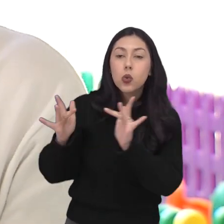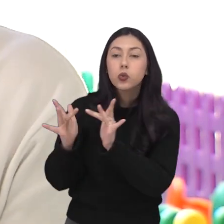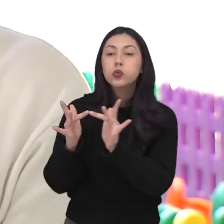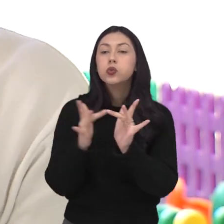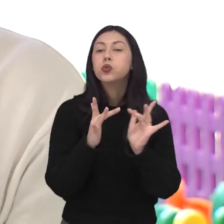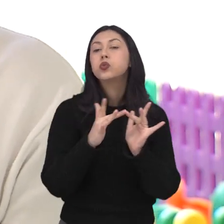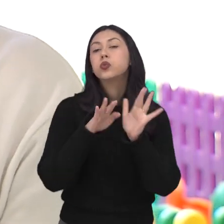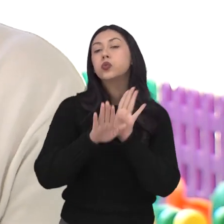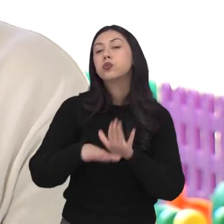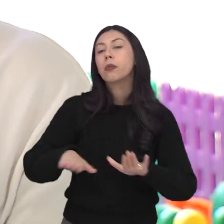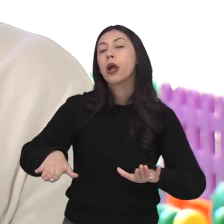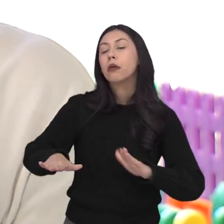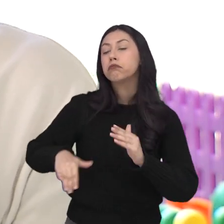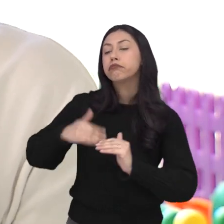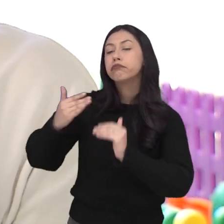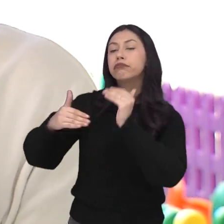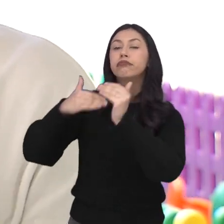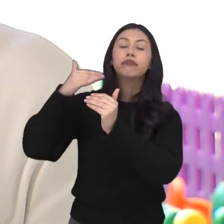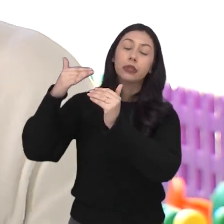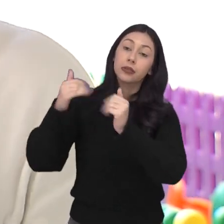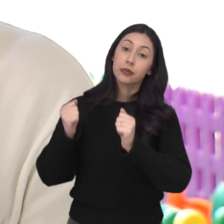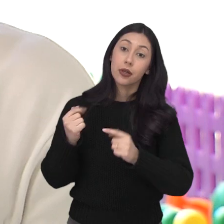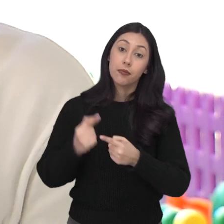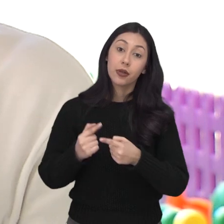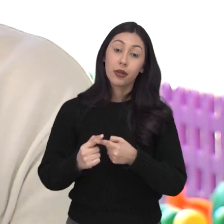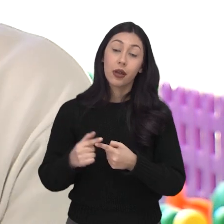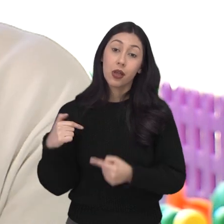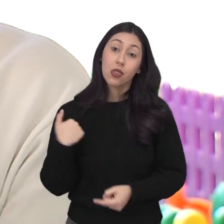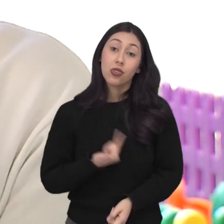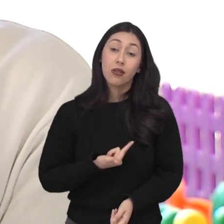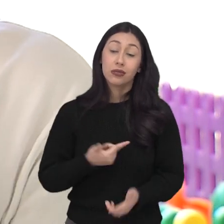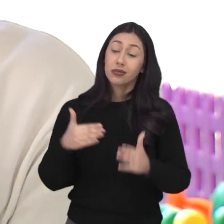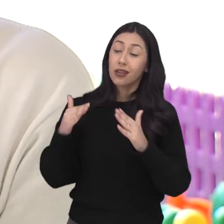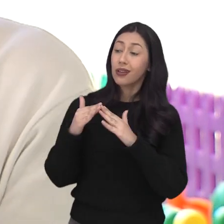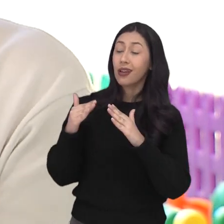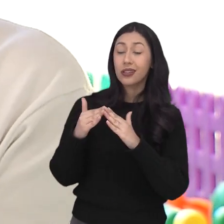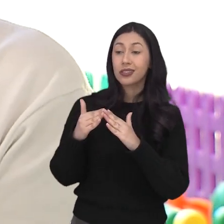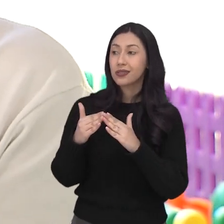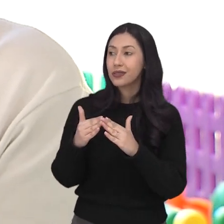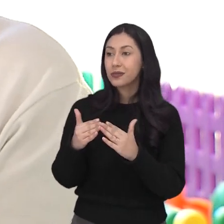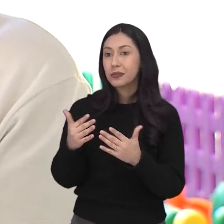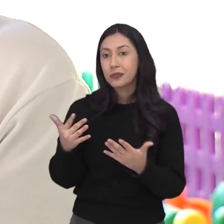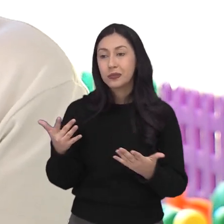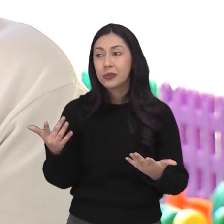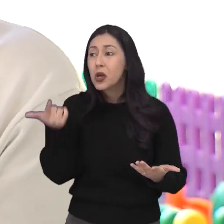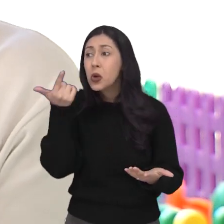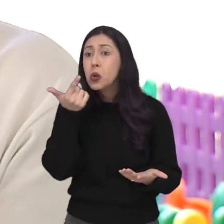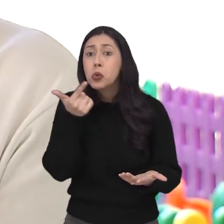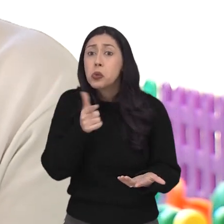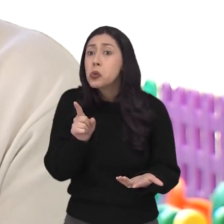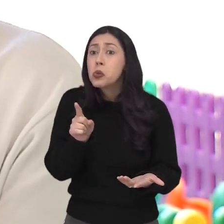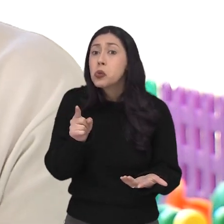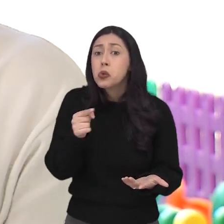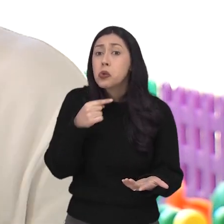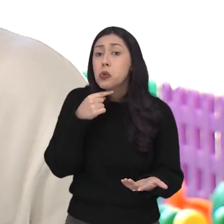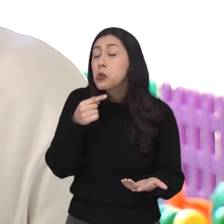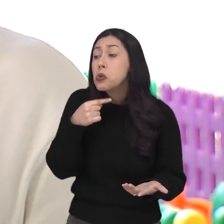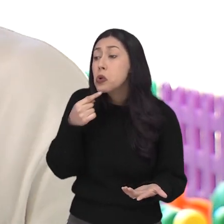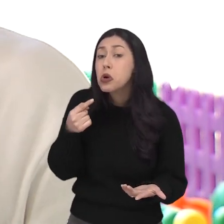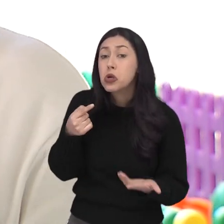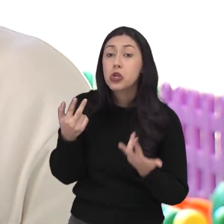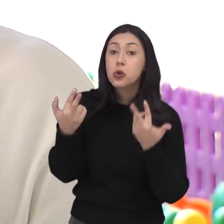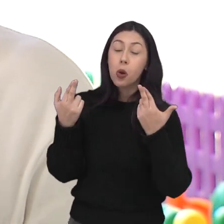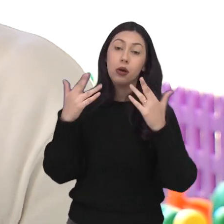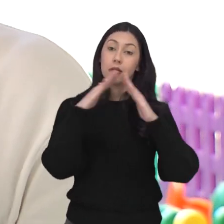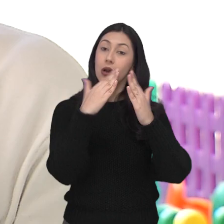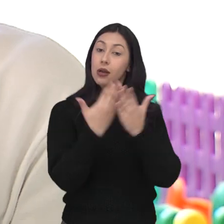com outra criança, ela ter esse desenvolvimento na escola mesmo, porque a gente, pai, dentro de casa, a gente não consegue, né,